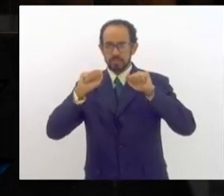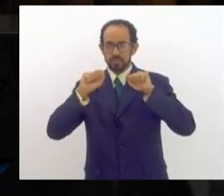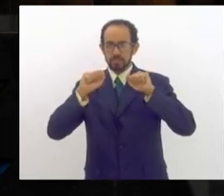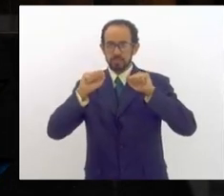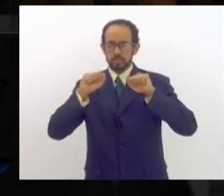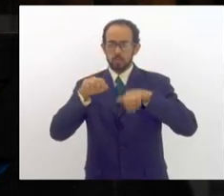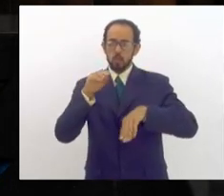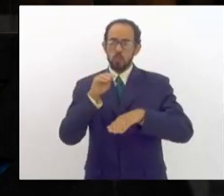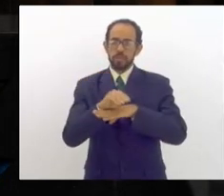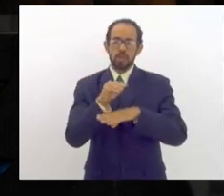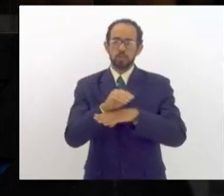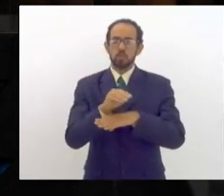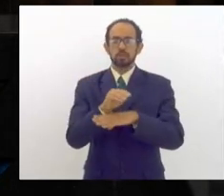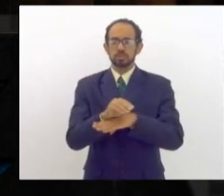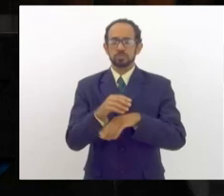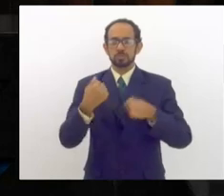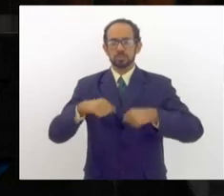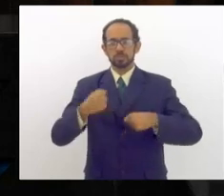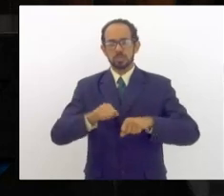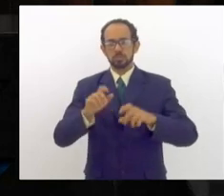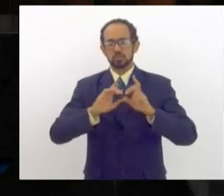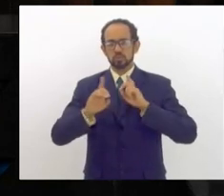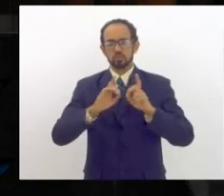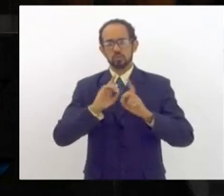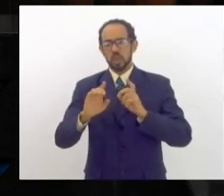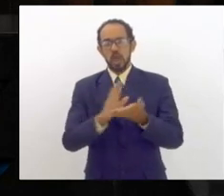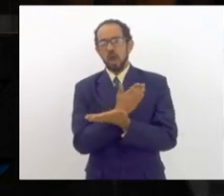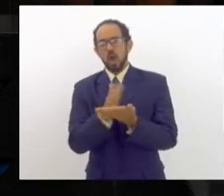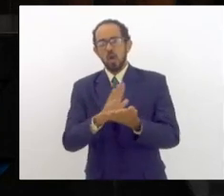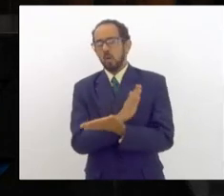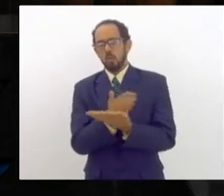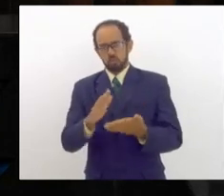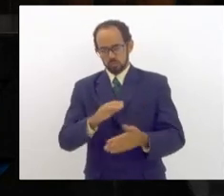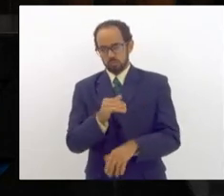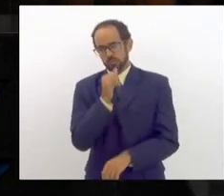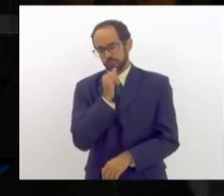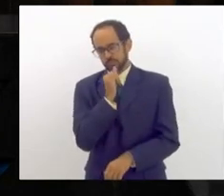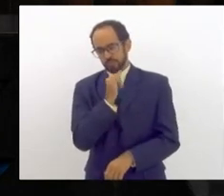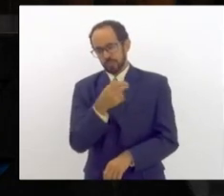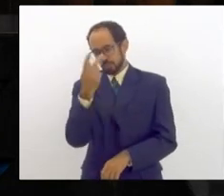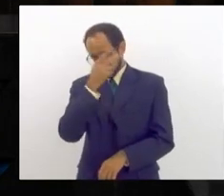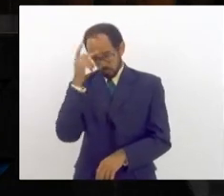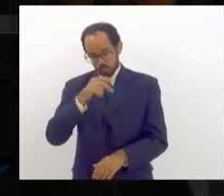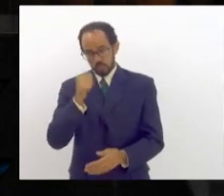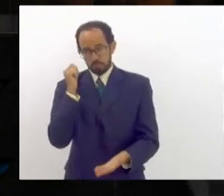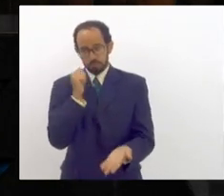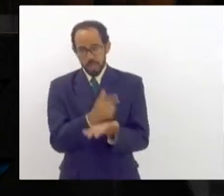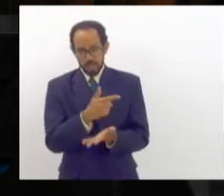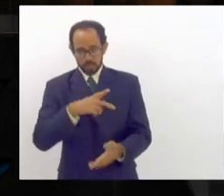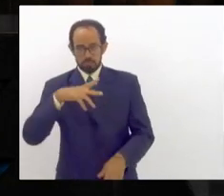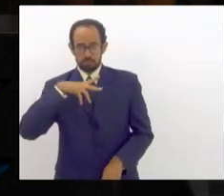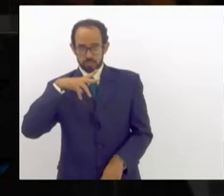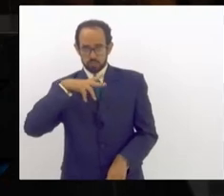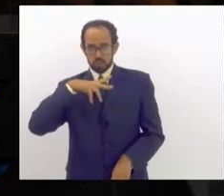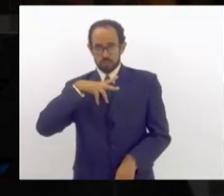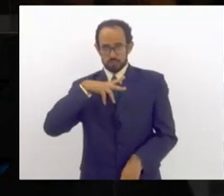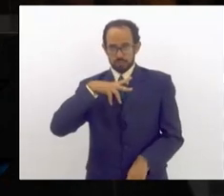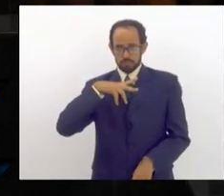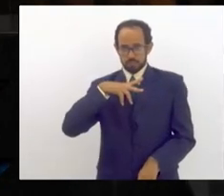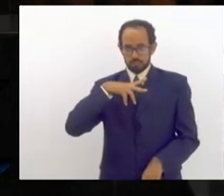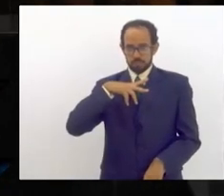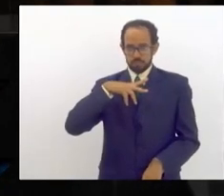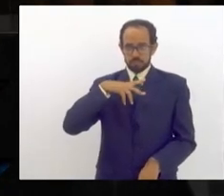temos que discutir alguns assuntos por exemplo tô falando de plano de saúde o camarada sem problema agora